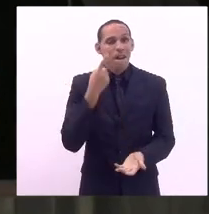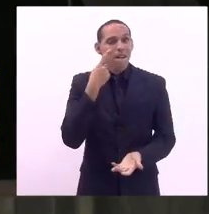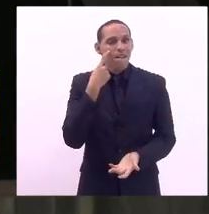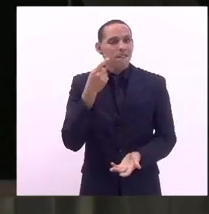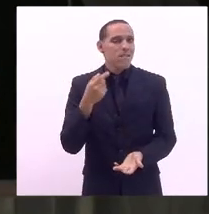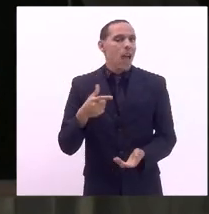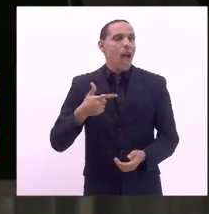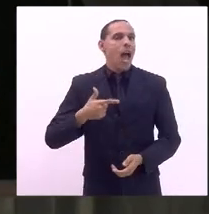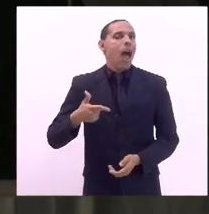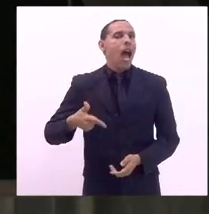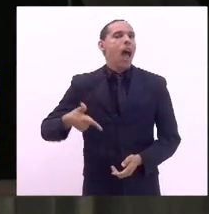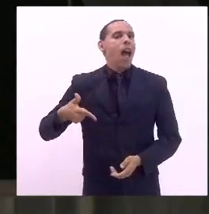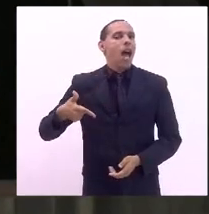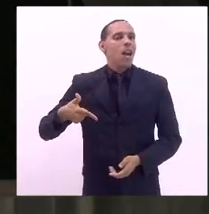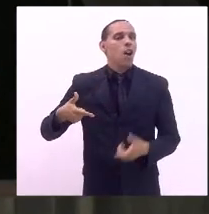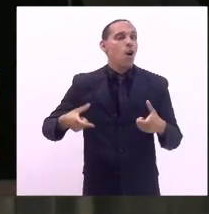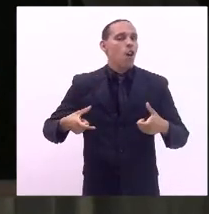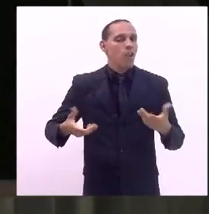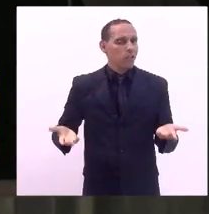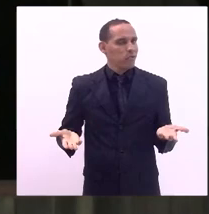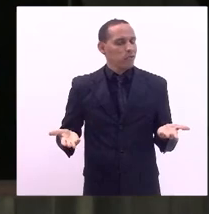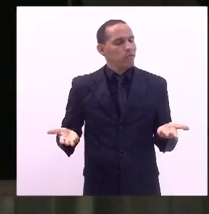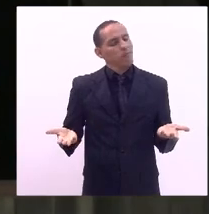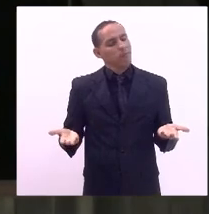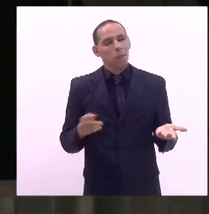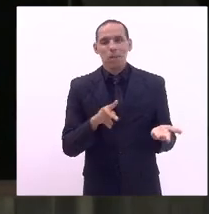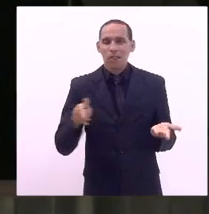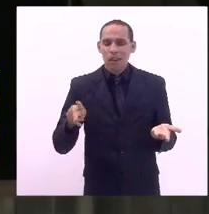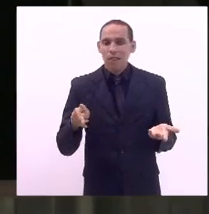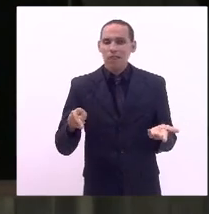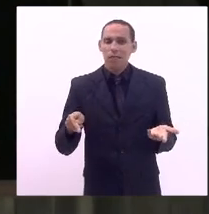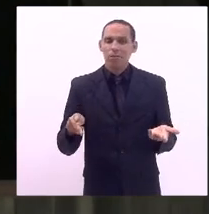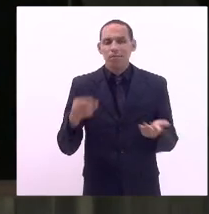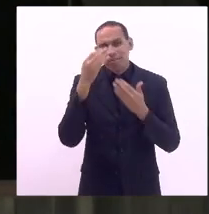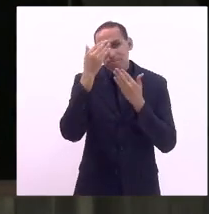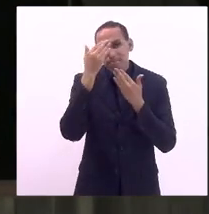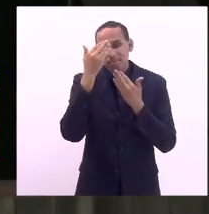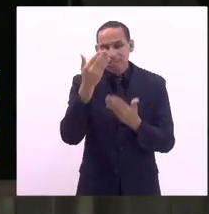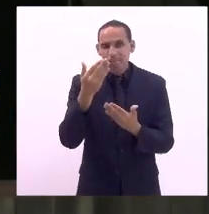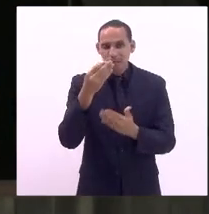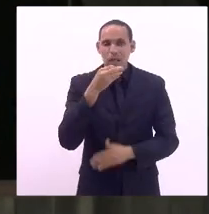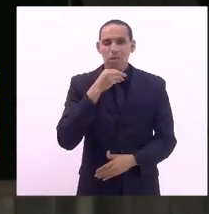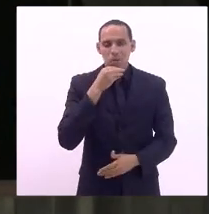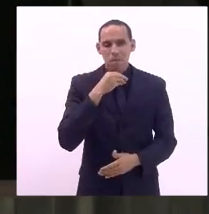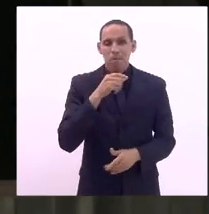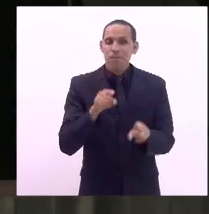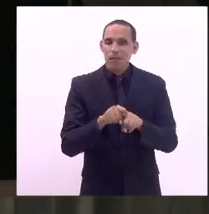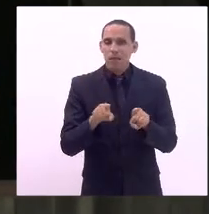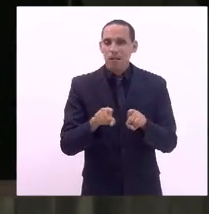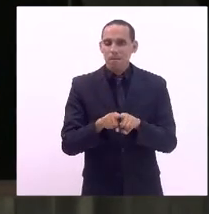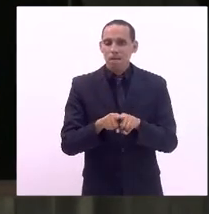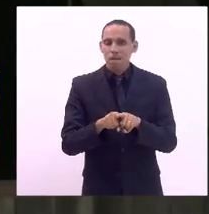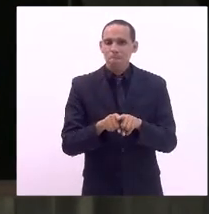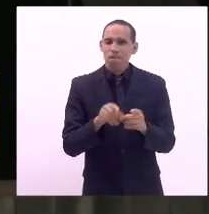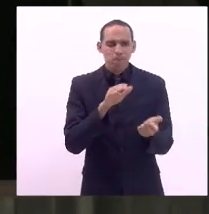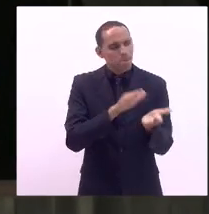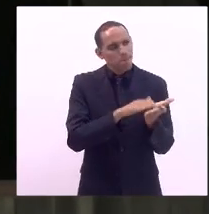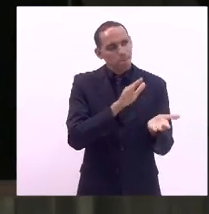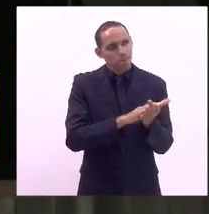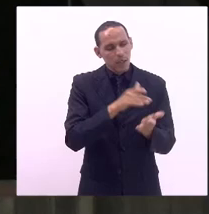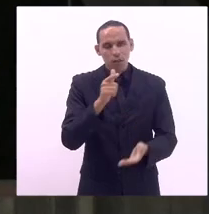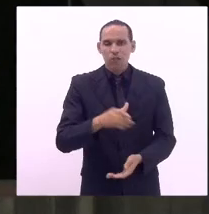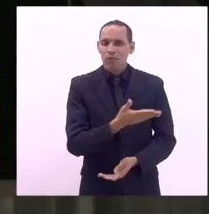acautelada suas armas. Então, senhor presidente, eu quero agradecer essa oportunidade, mais uma vez, parabenizar